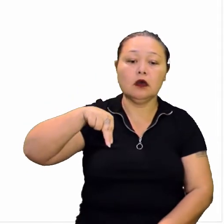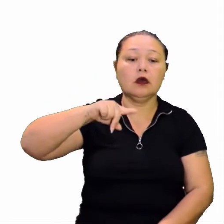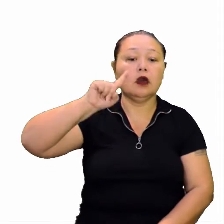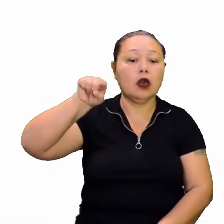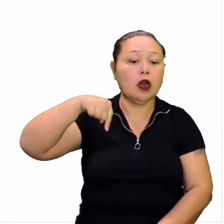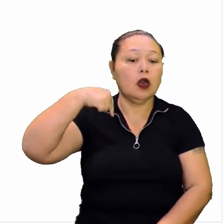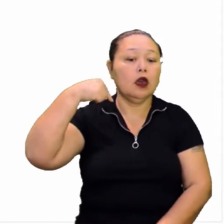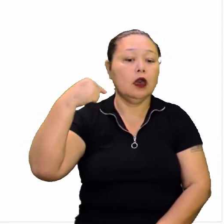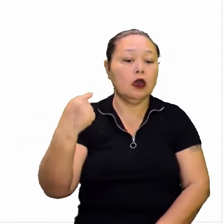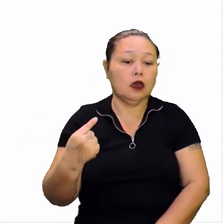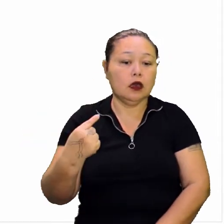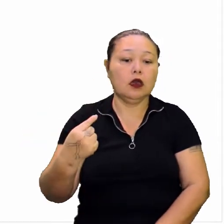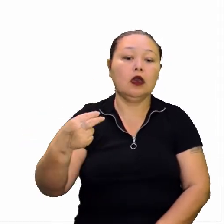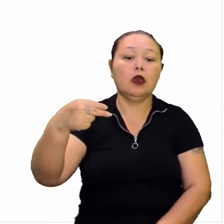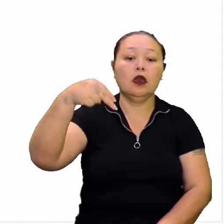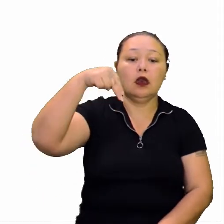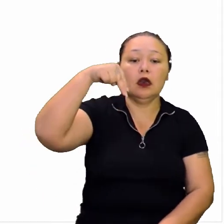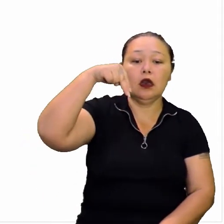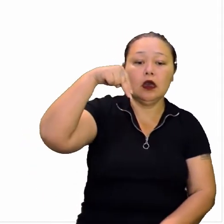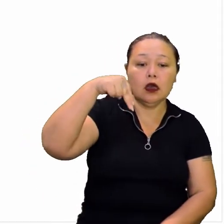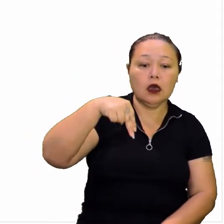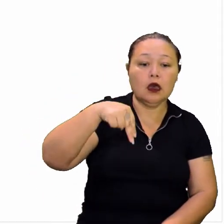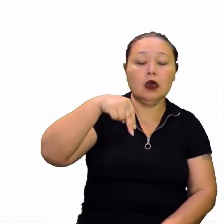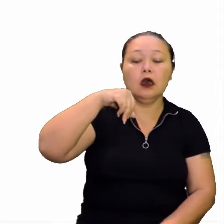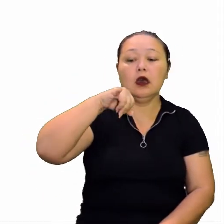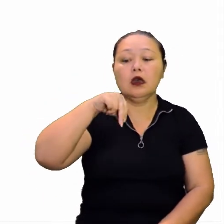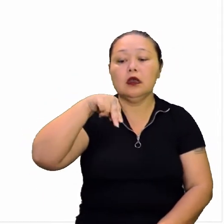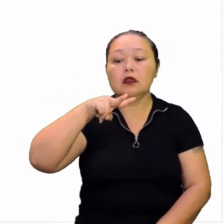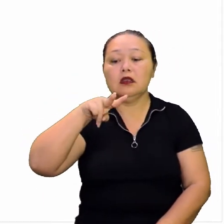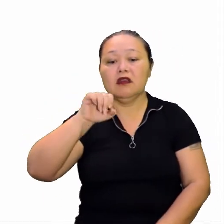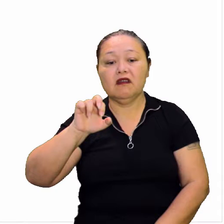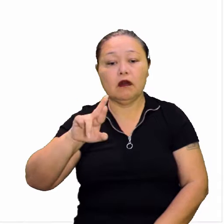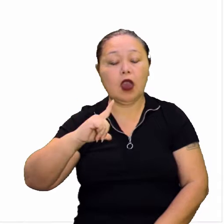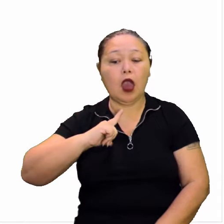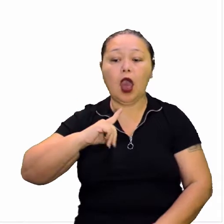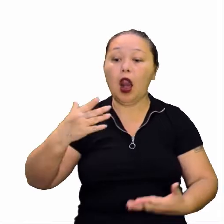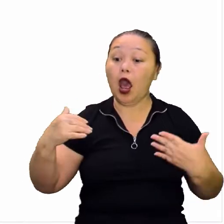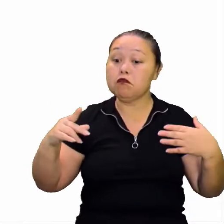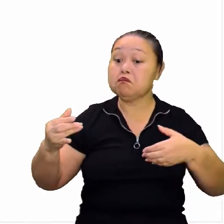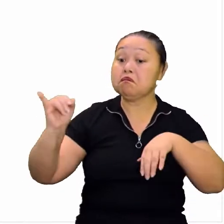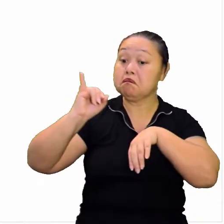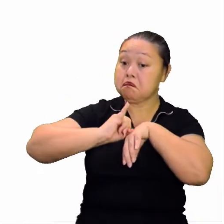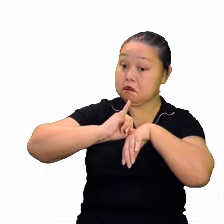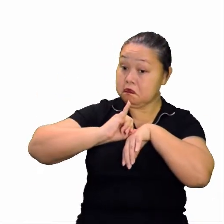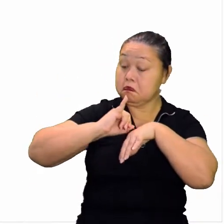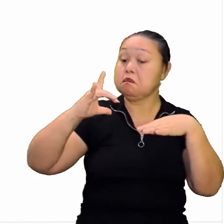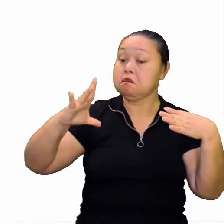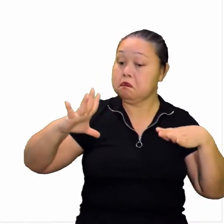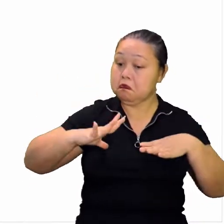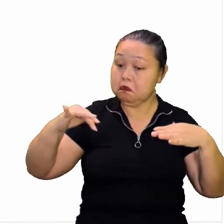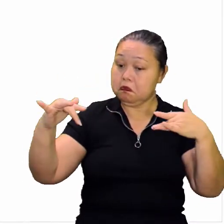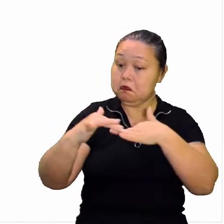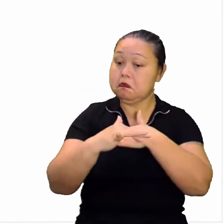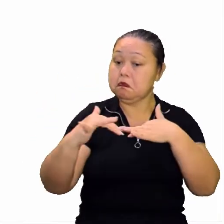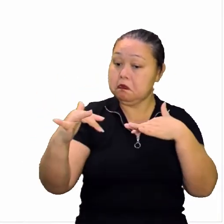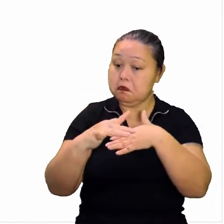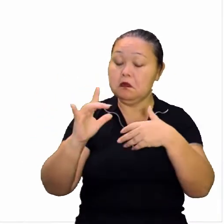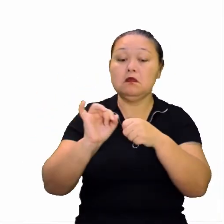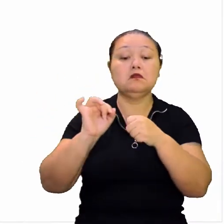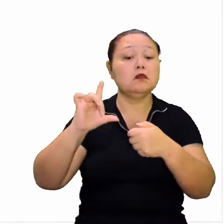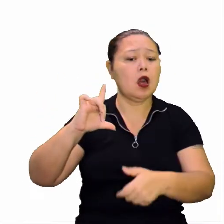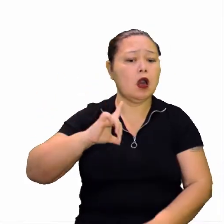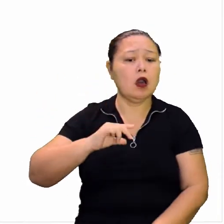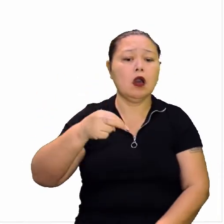Nínive. Nínive era uma das maiores capitais dos assírios do mundo antigo. Nínive